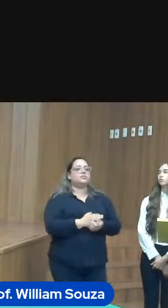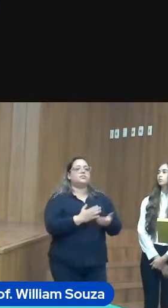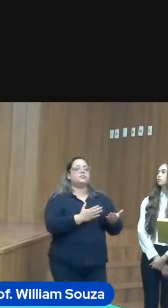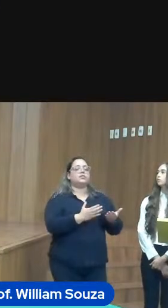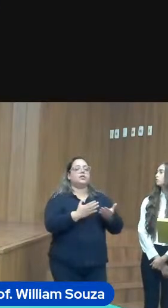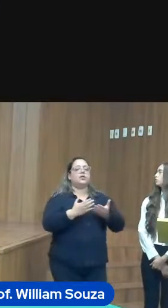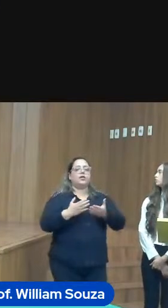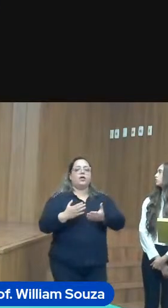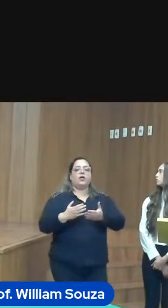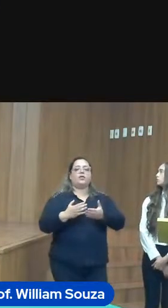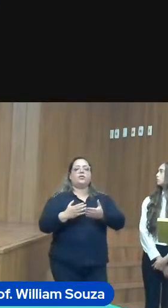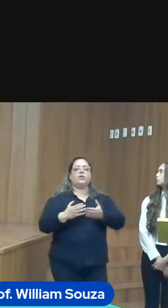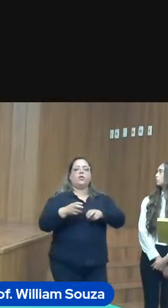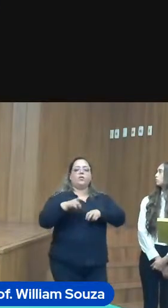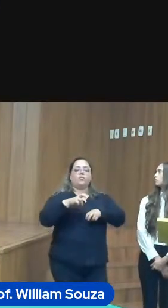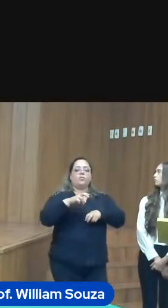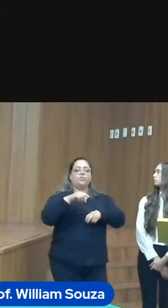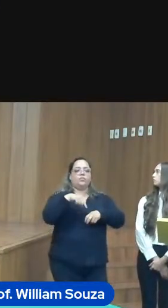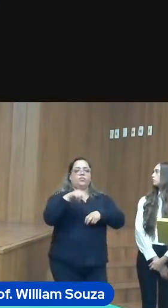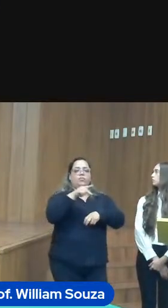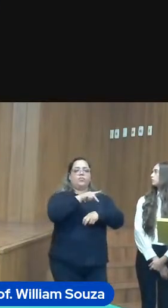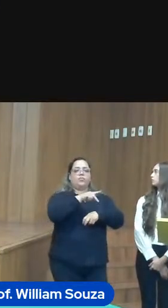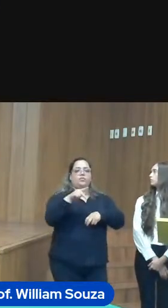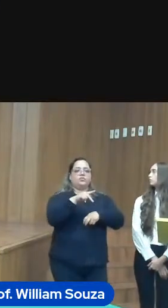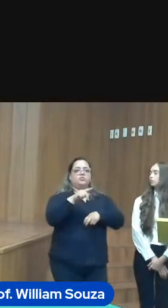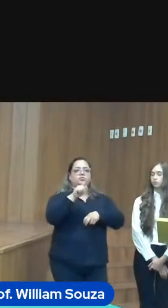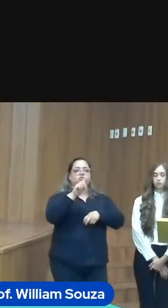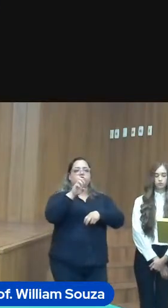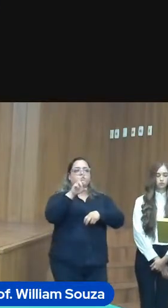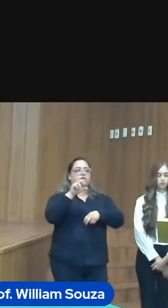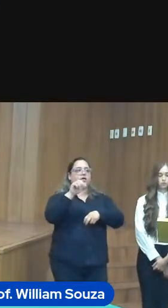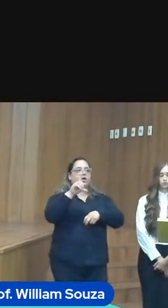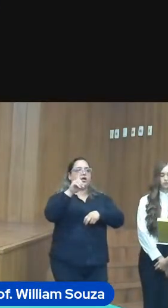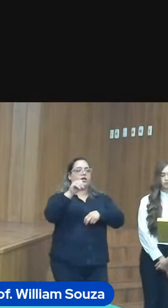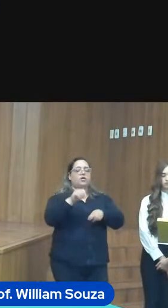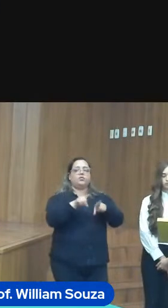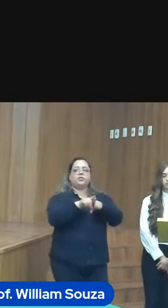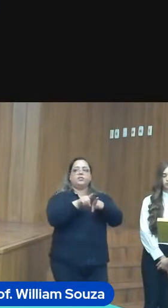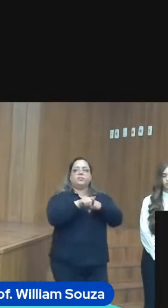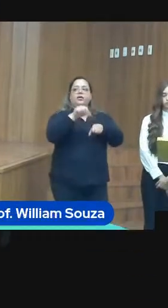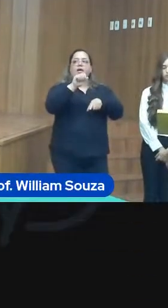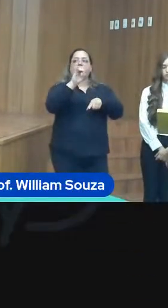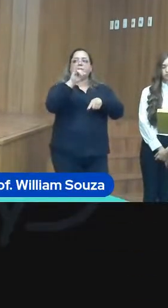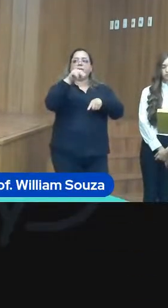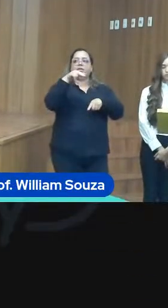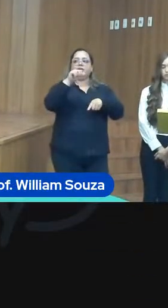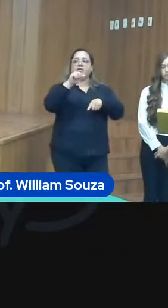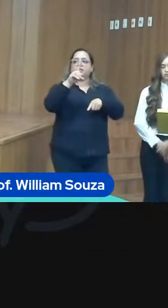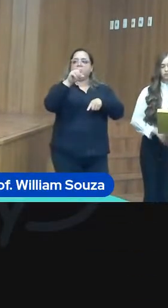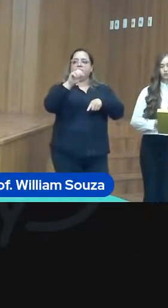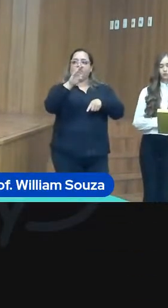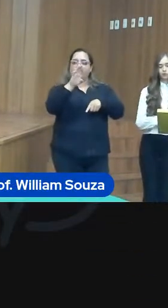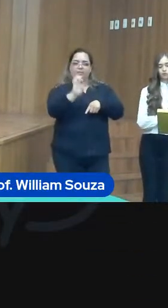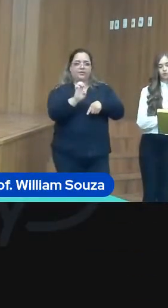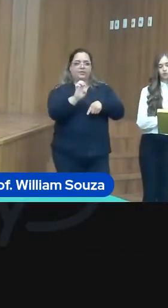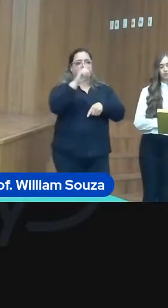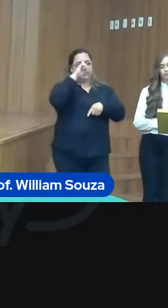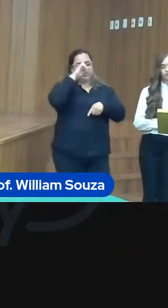Convidamos o Campo Cajazeiras, professor Abinadab Silva Andrade, que também está de forma virtual.